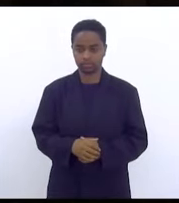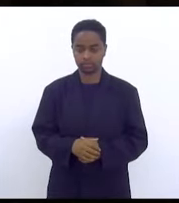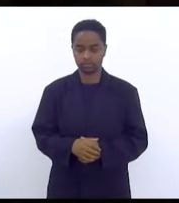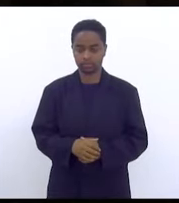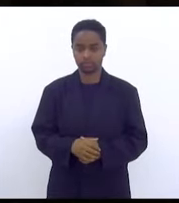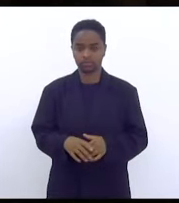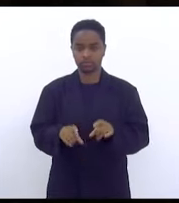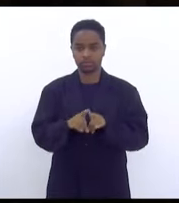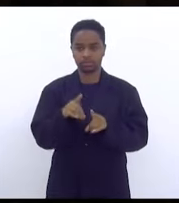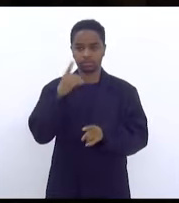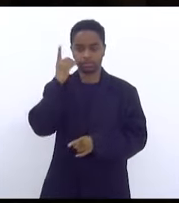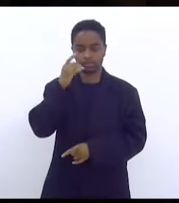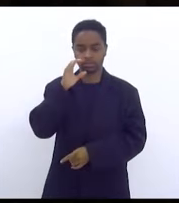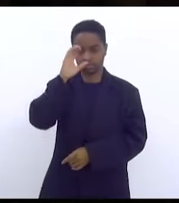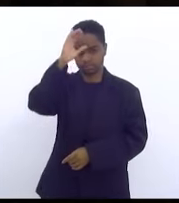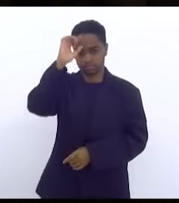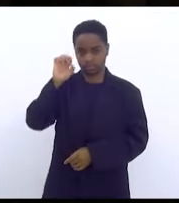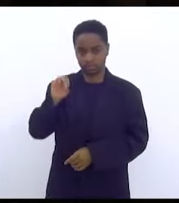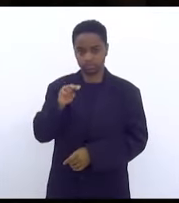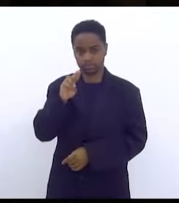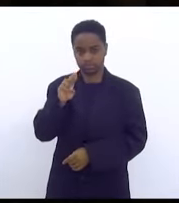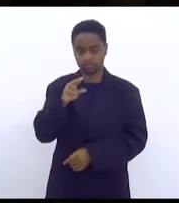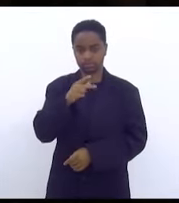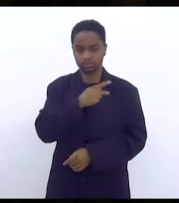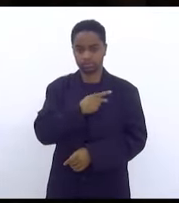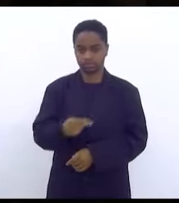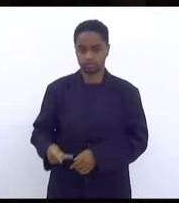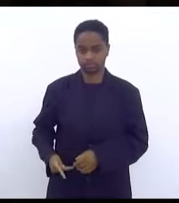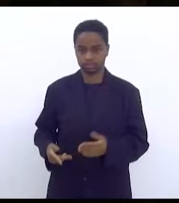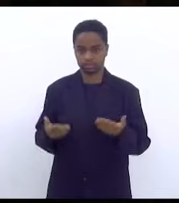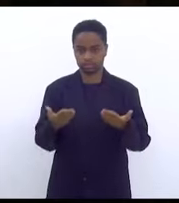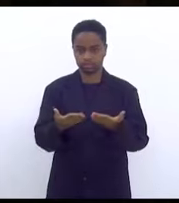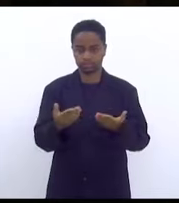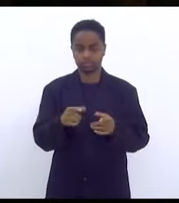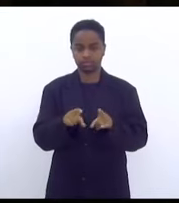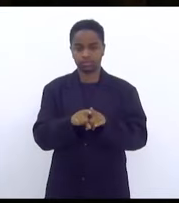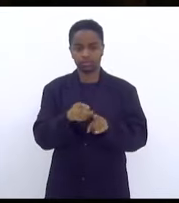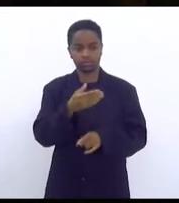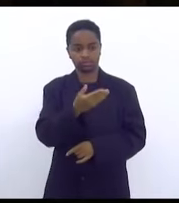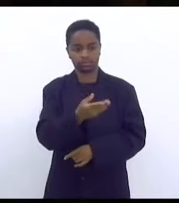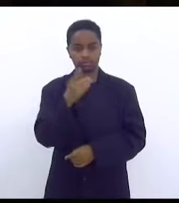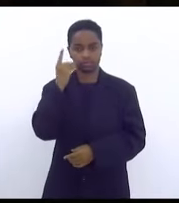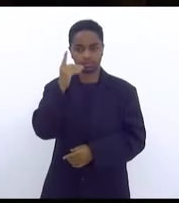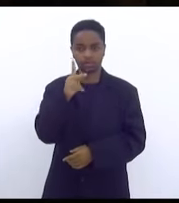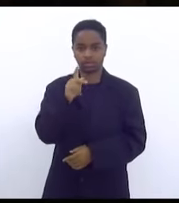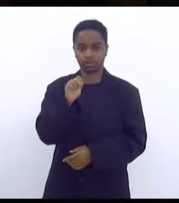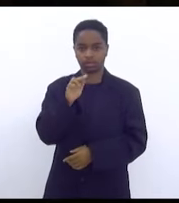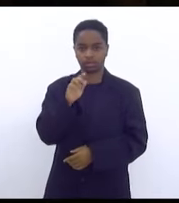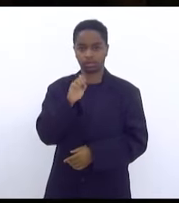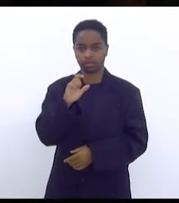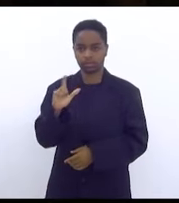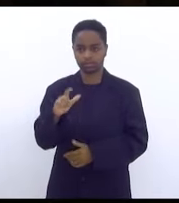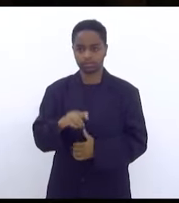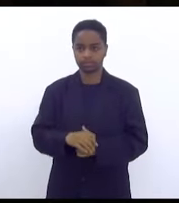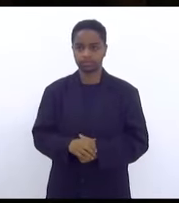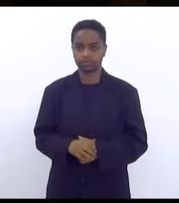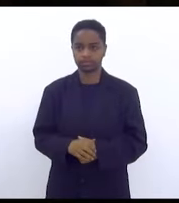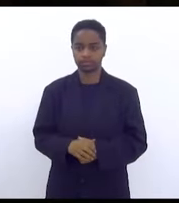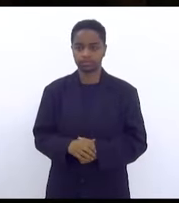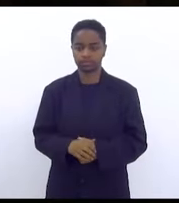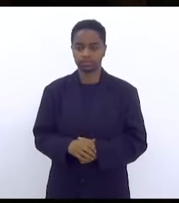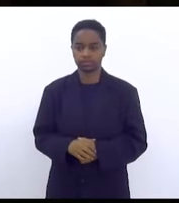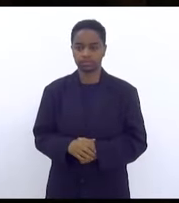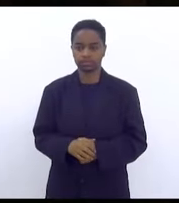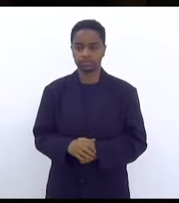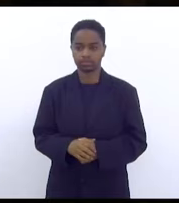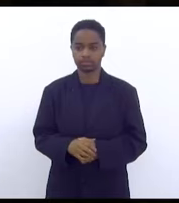Nobre deputada Tia Ju, que preside essa sessão. Meu querido irmão, deputado Felipe Pobel. Quero me